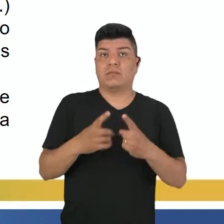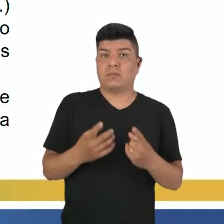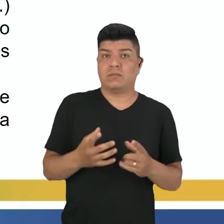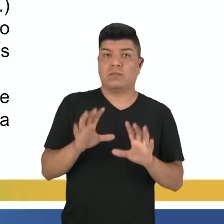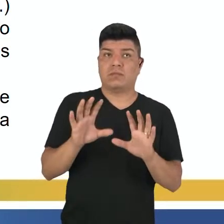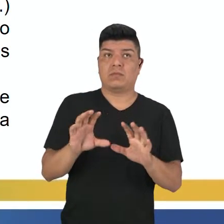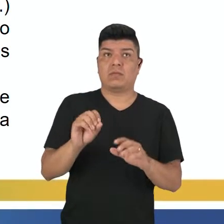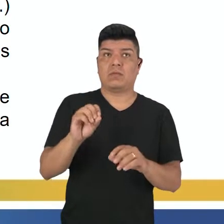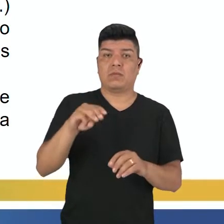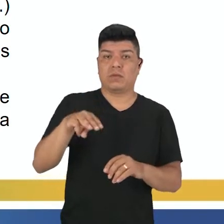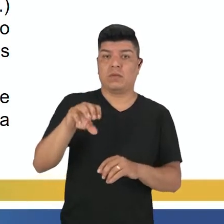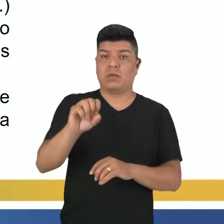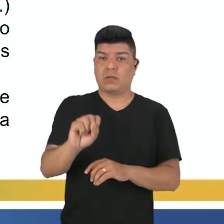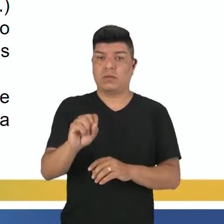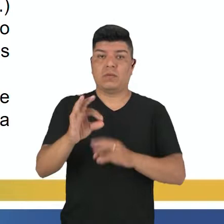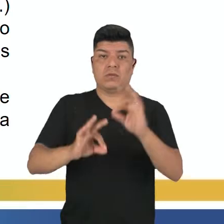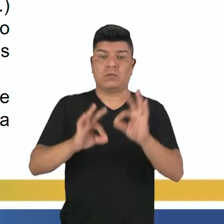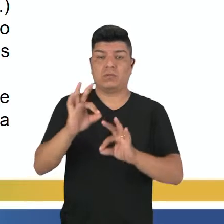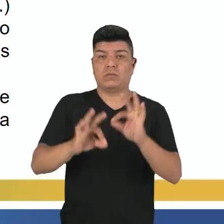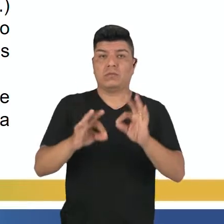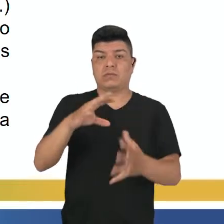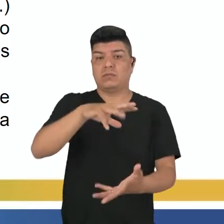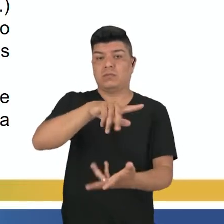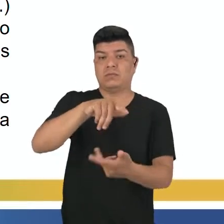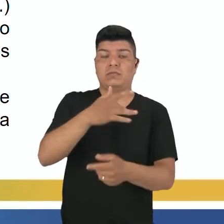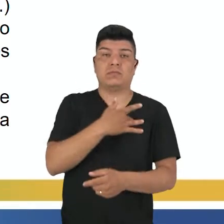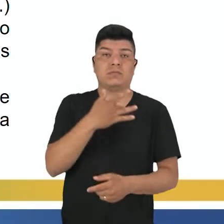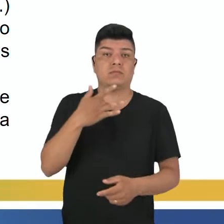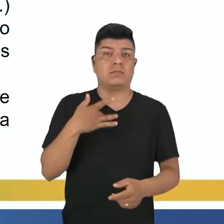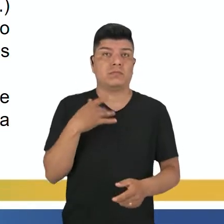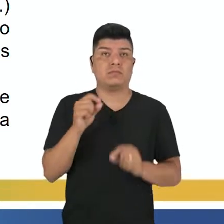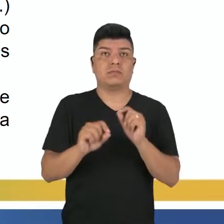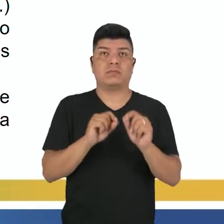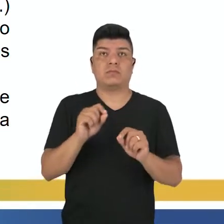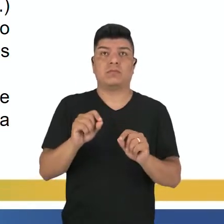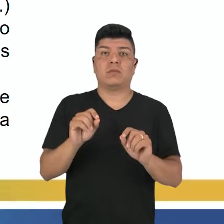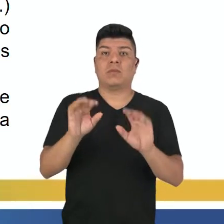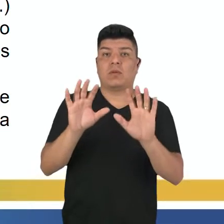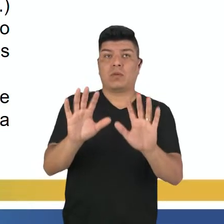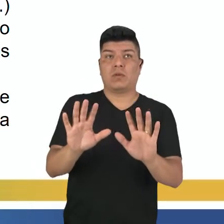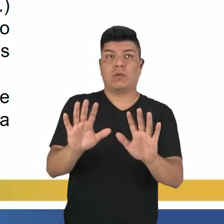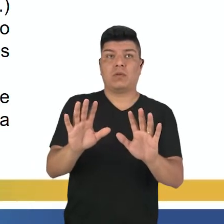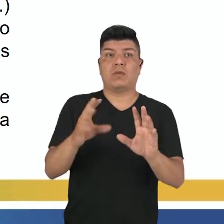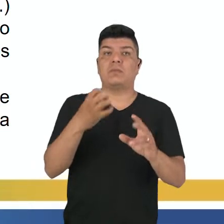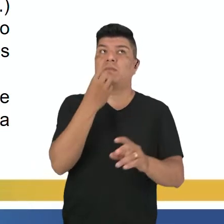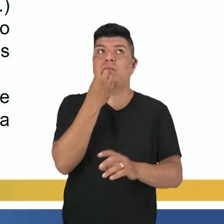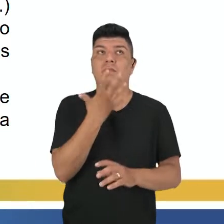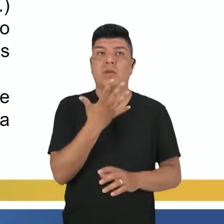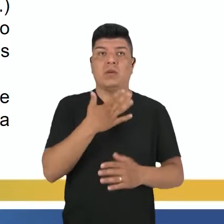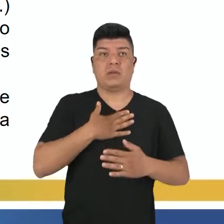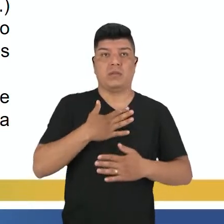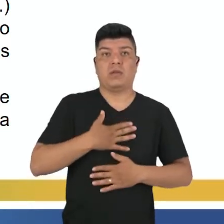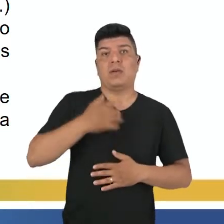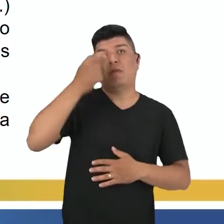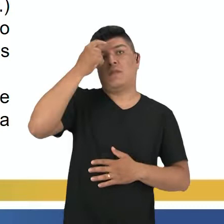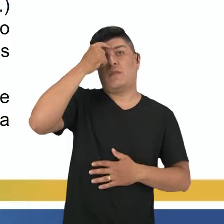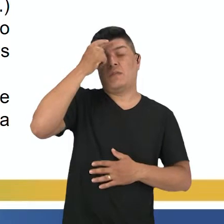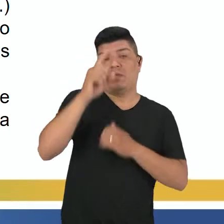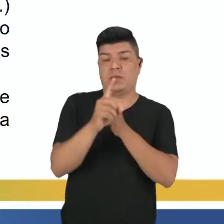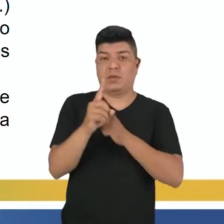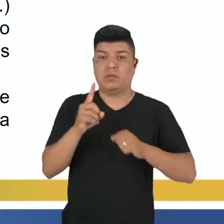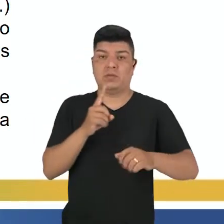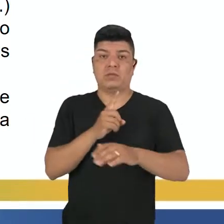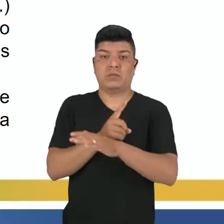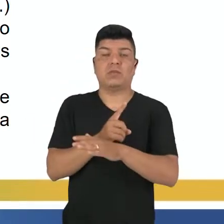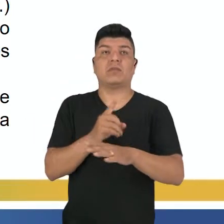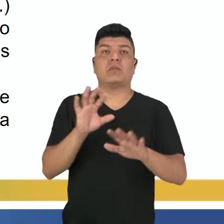com a OMS, a Organização Mundial de Saúde, ela é definida como um estado de completo bem-estar físico, mental e social,